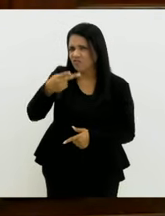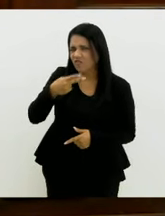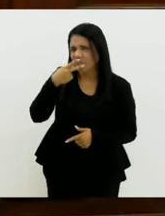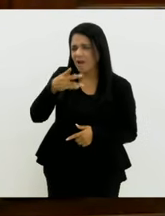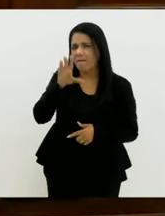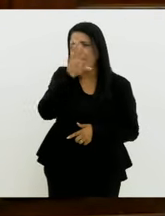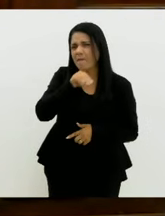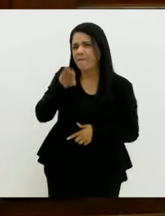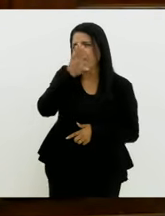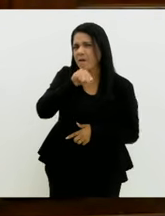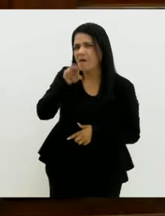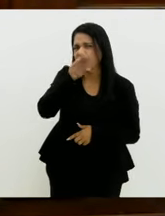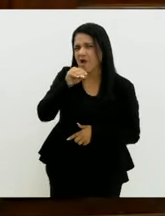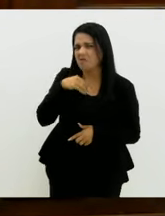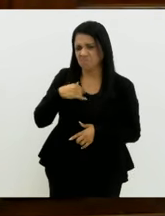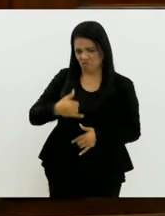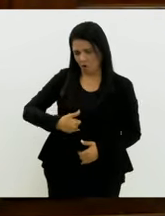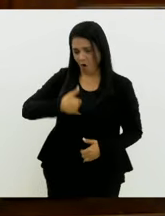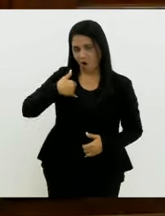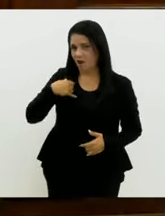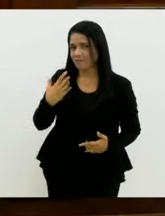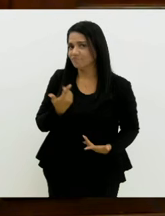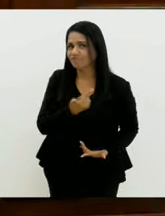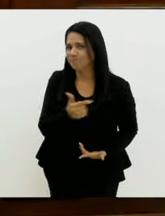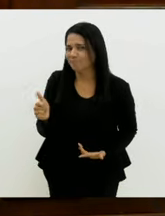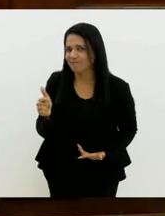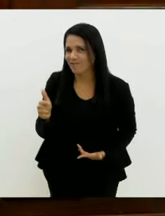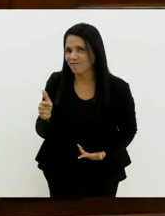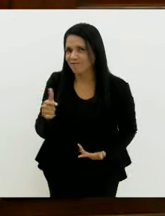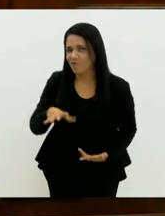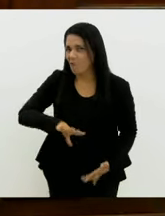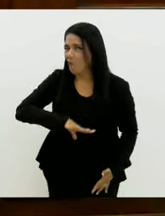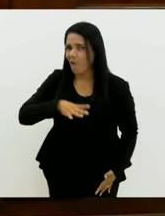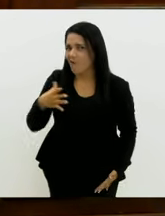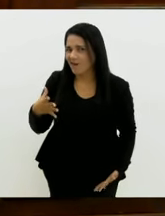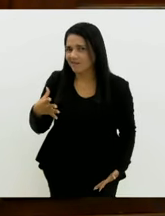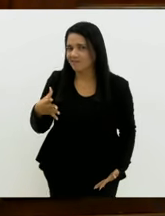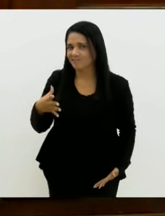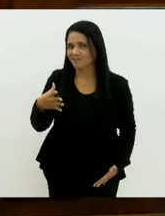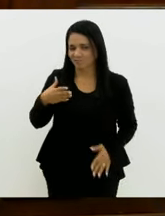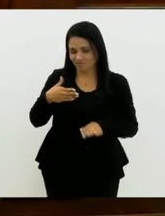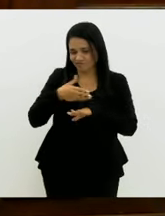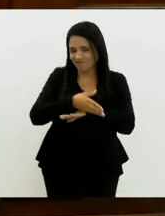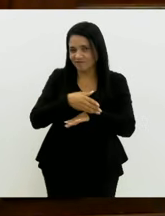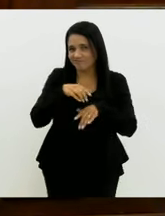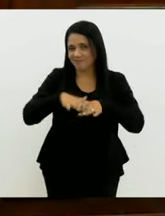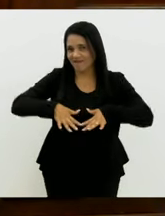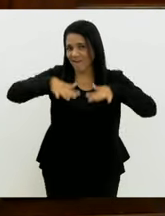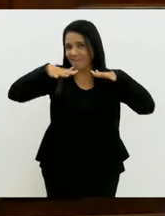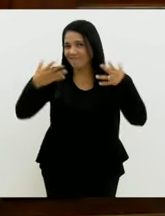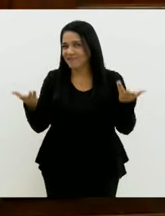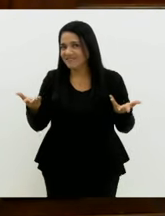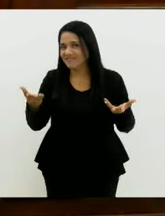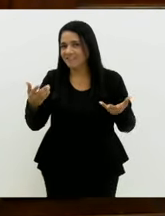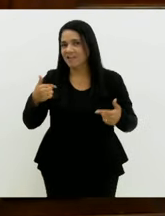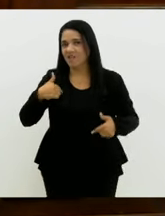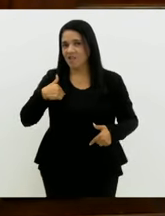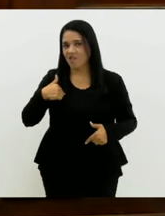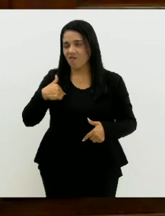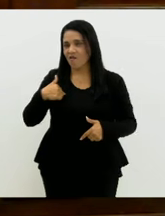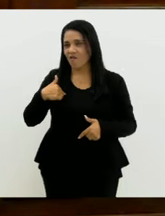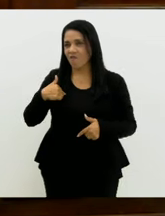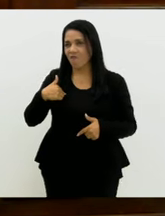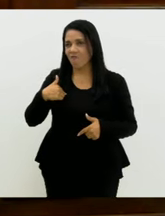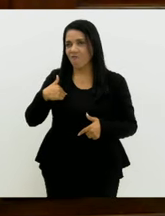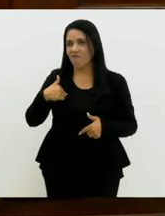a coragem de entrar na água e sofrer como o povo fez. Fui recriminada por alguns, falando que eu só estava fazendo ação como